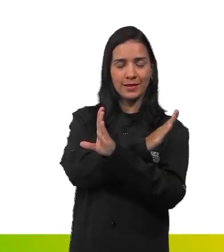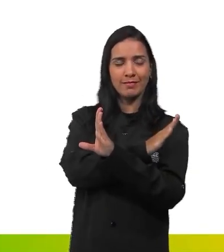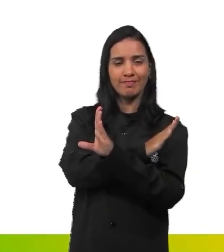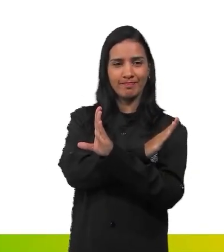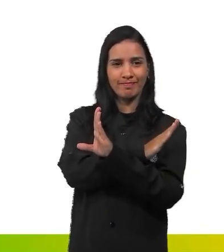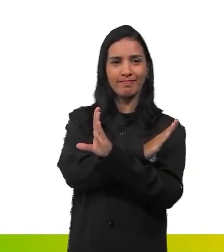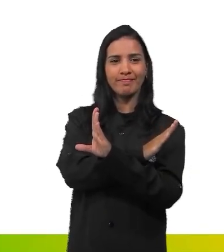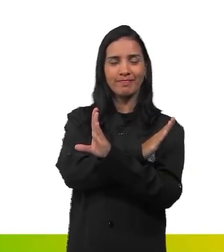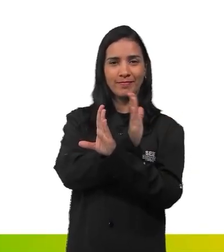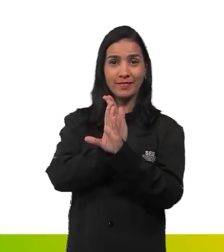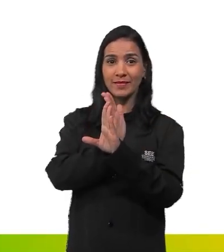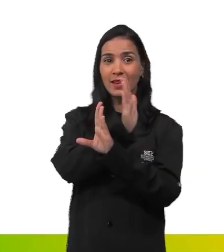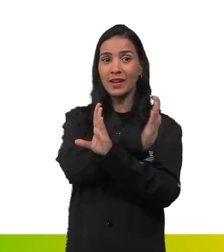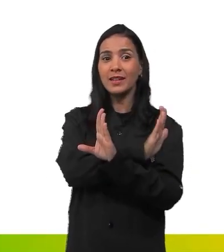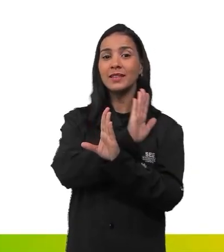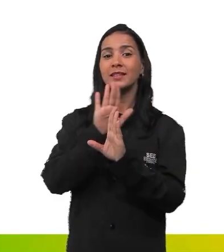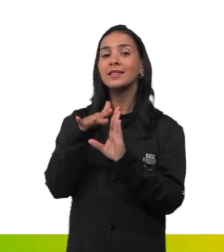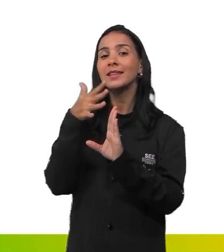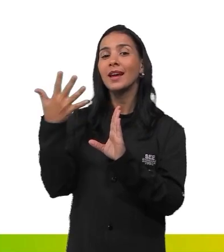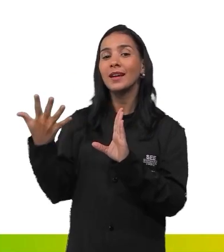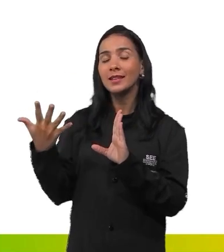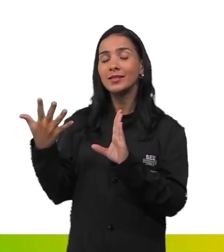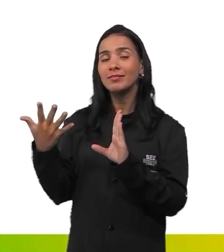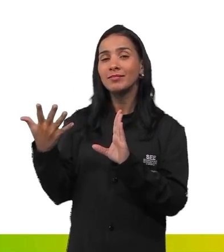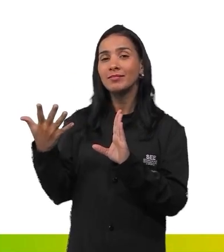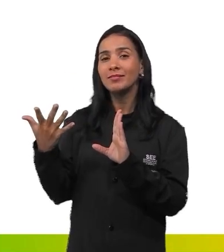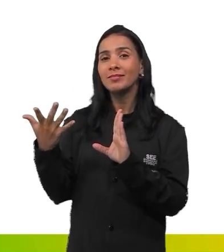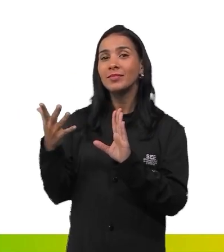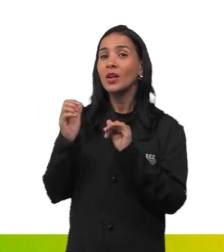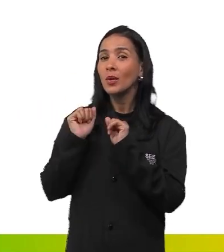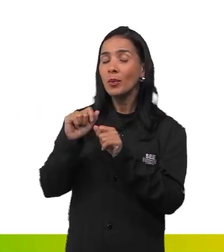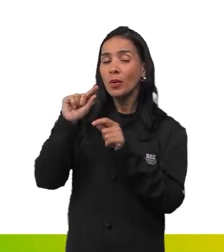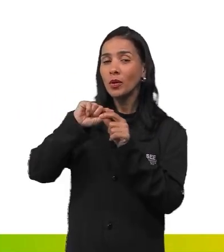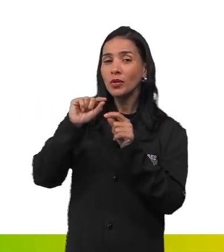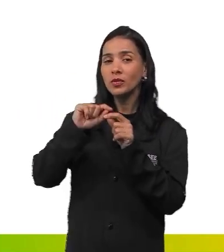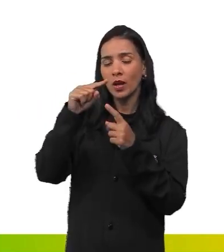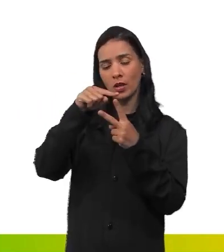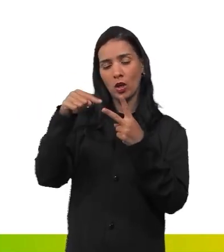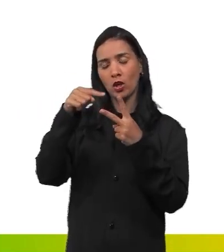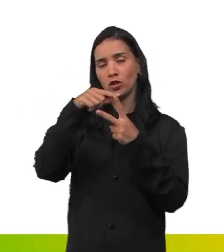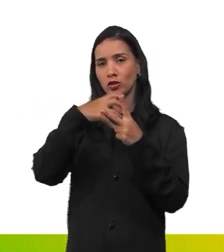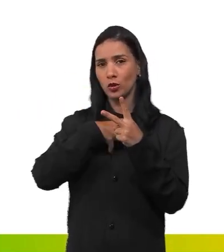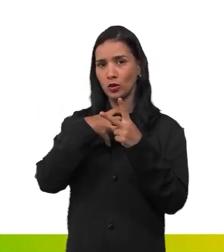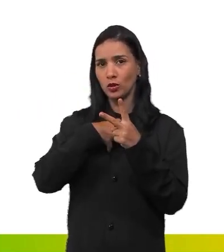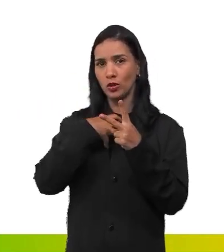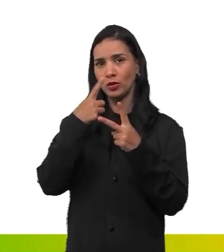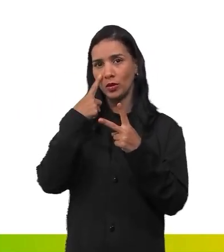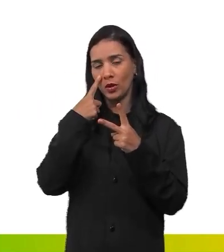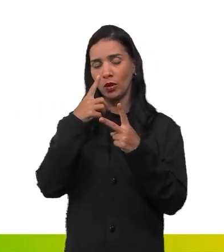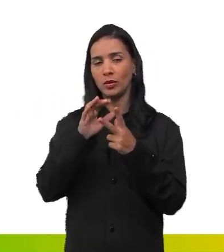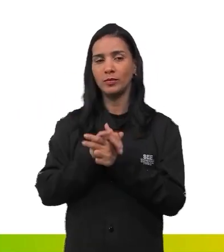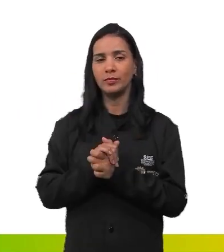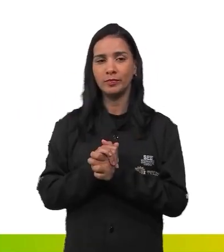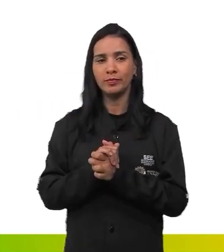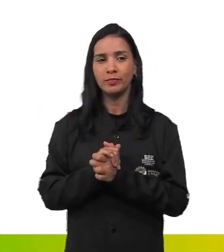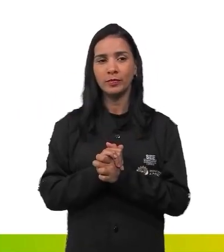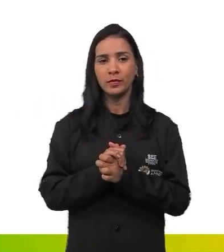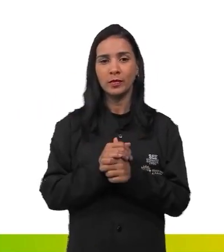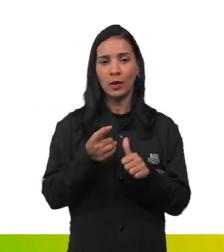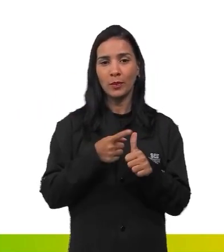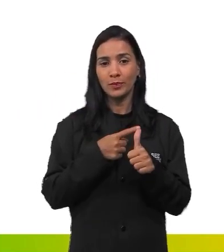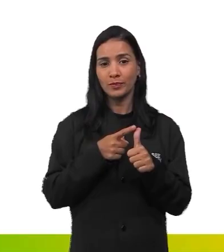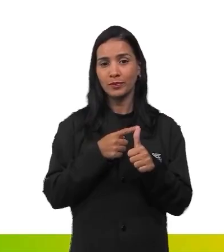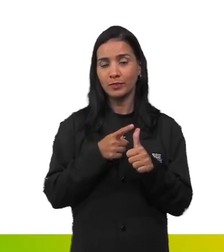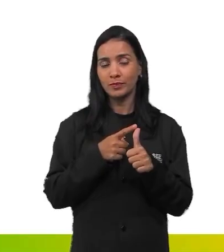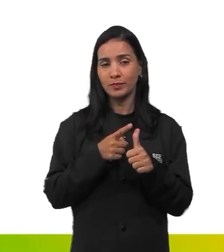diante. Então, eu posso resolver esse problema de duas maneiras. Uma maneira é eu pegar